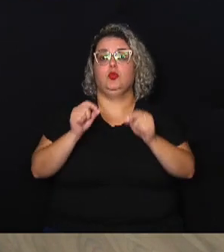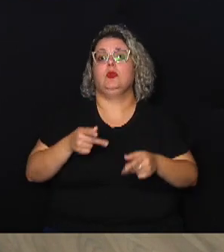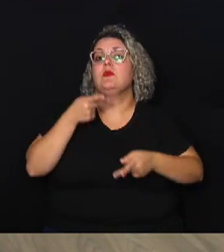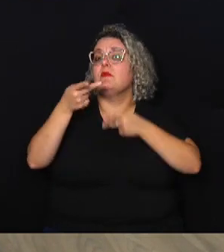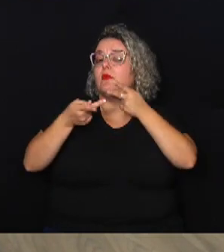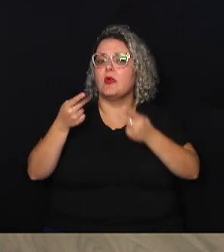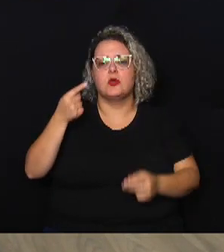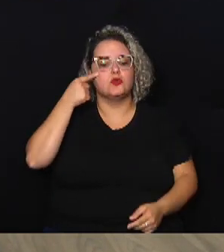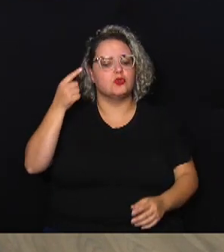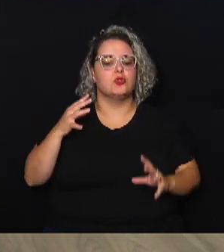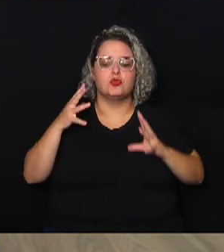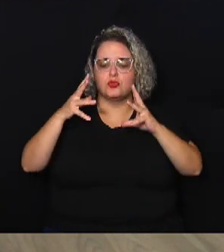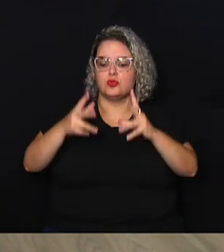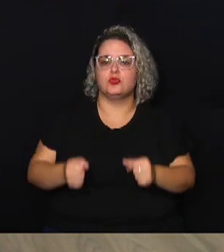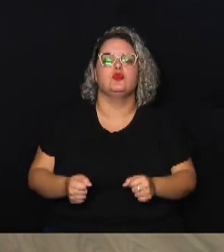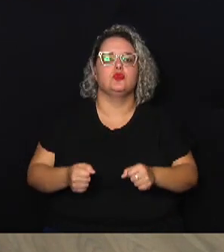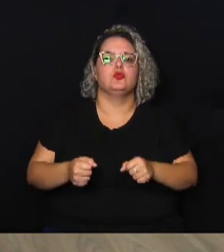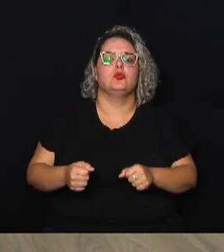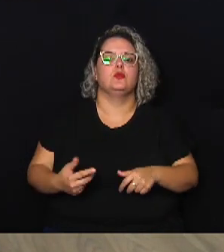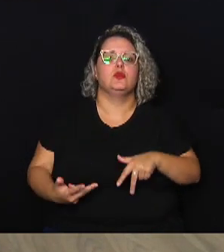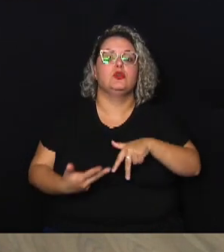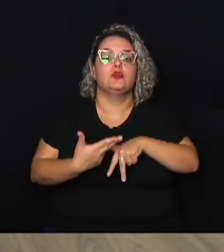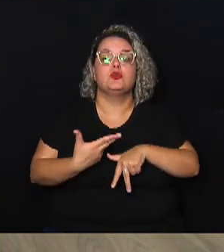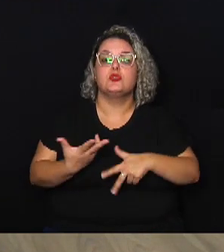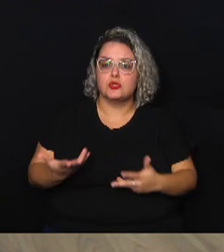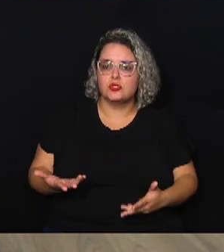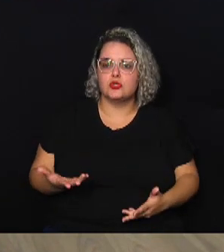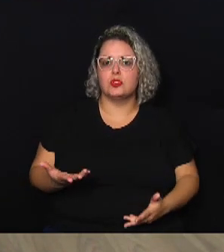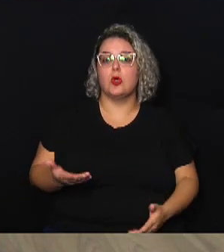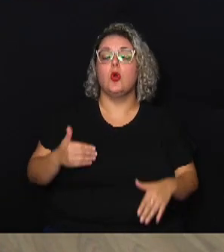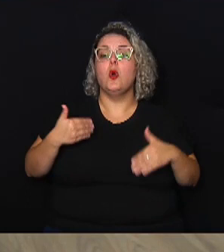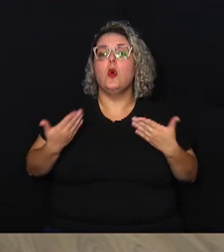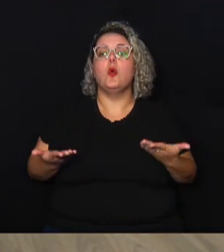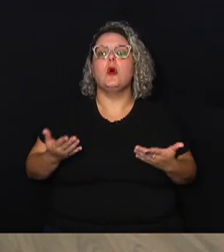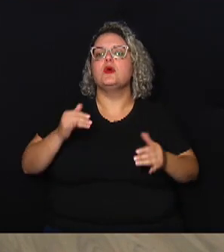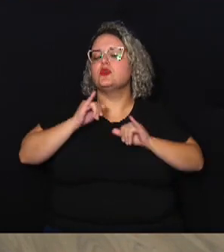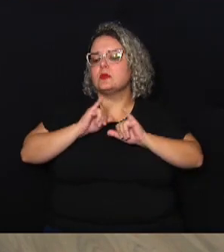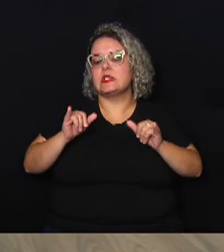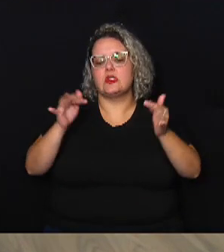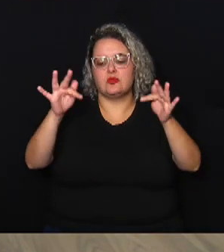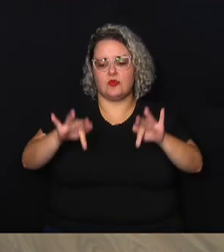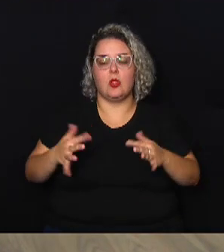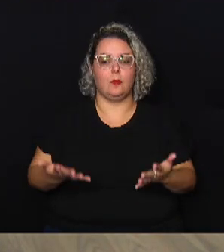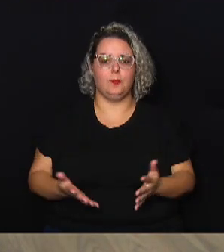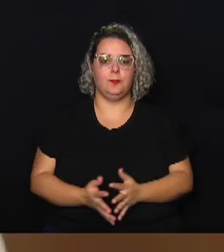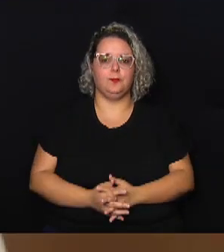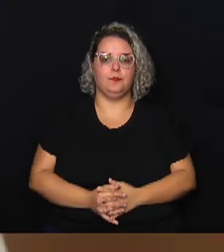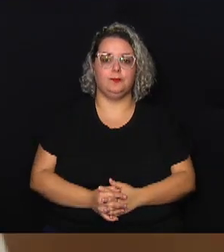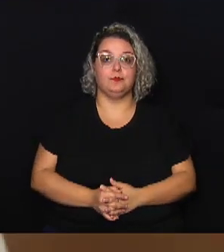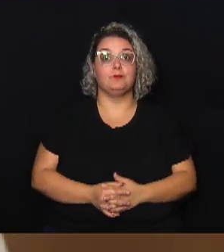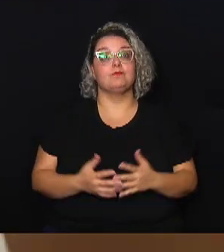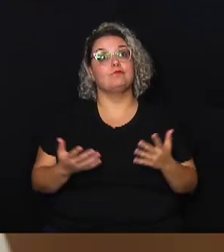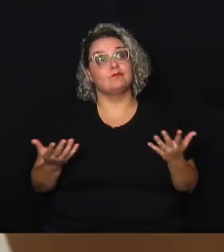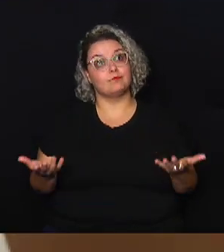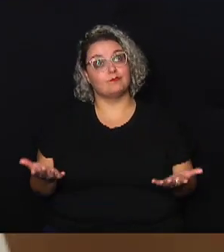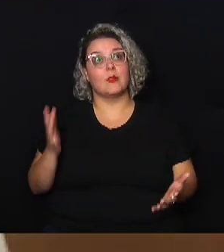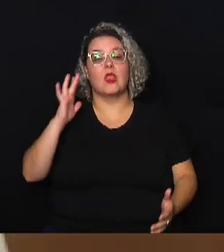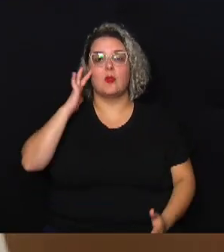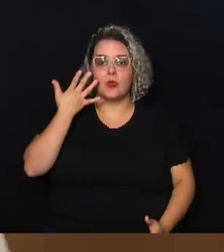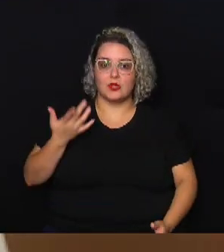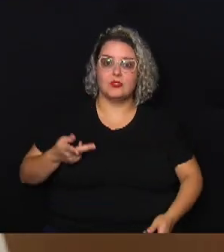maneira geral aí sobre cirurgia plástica, qual a sua orientação, a sua mensagem final? Eu acho que a gente